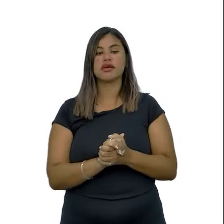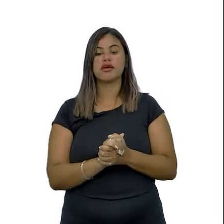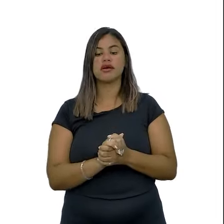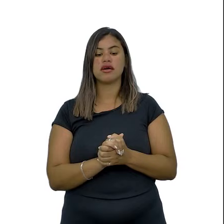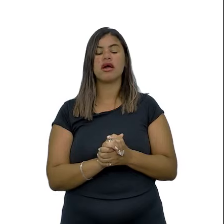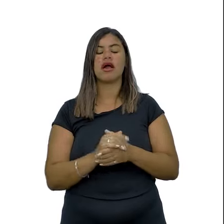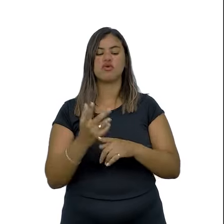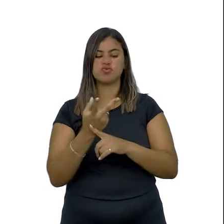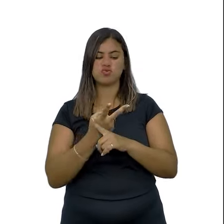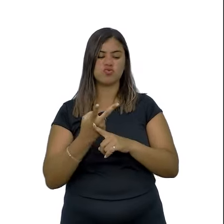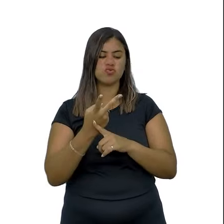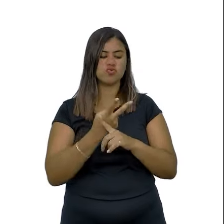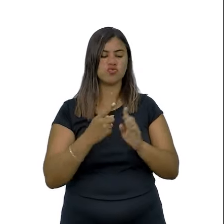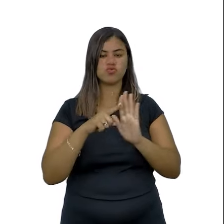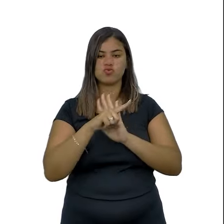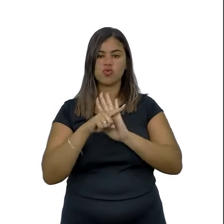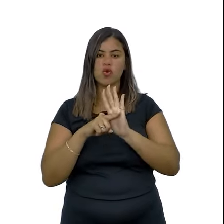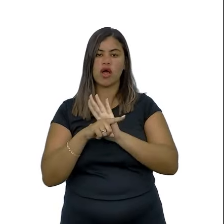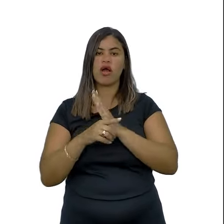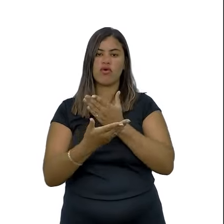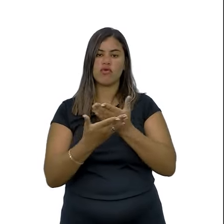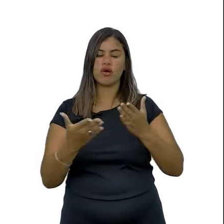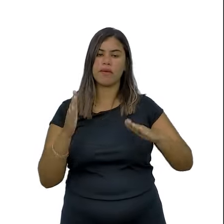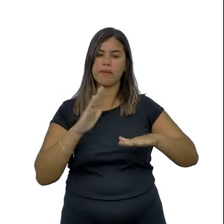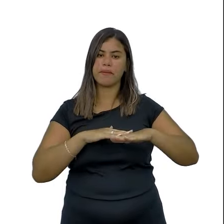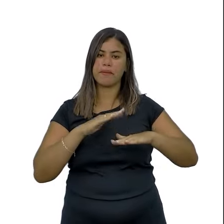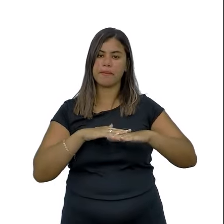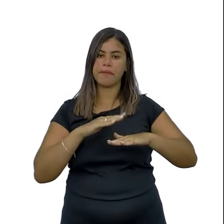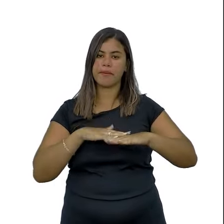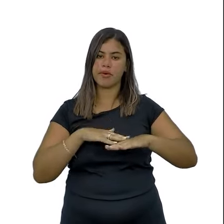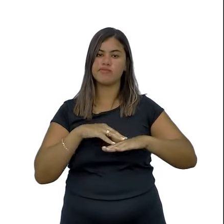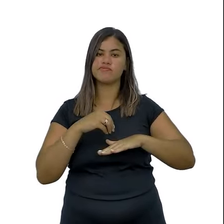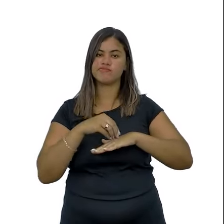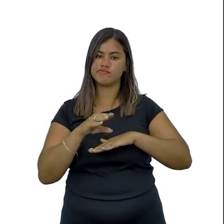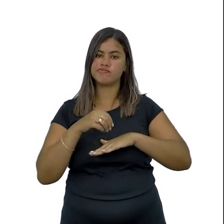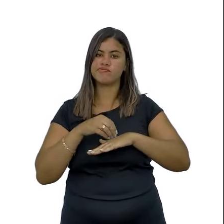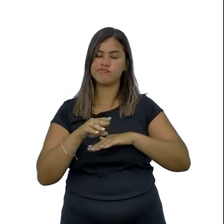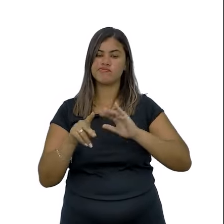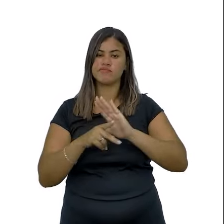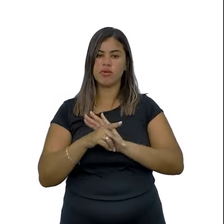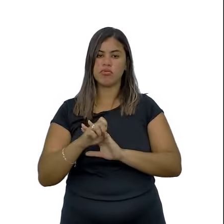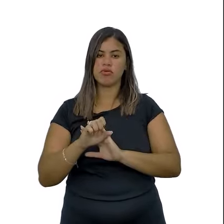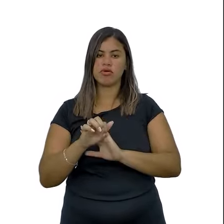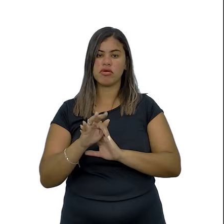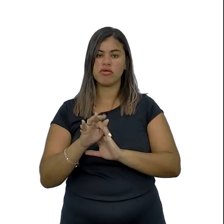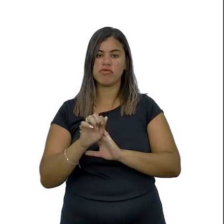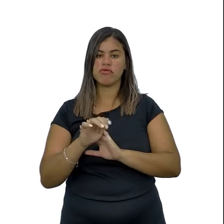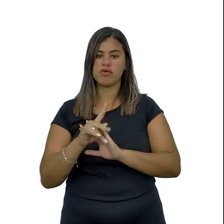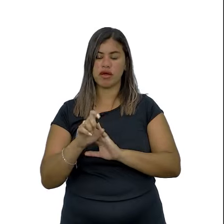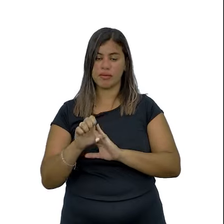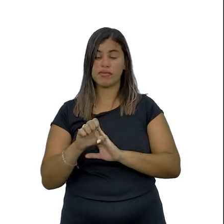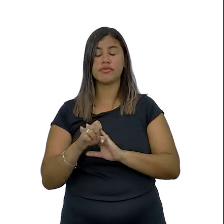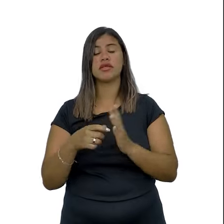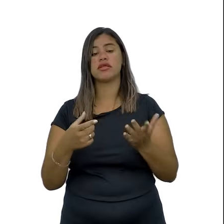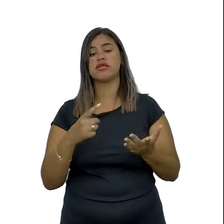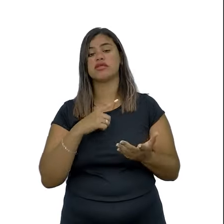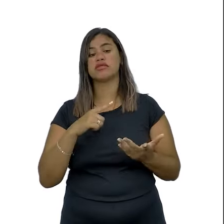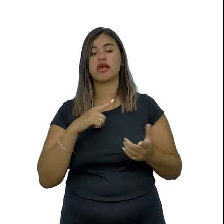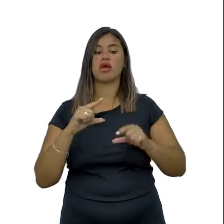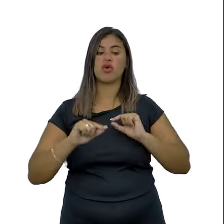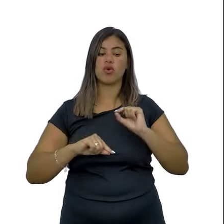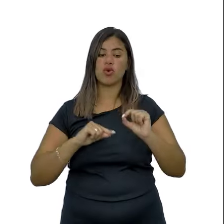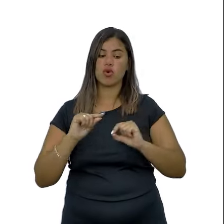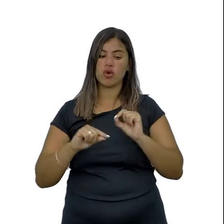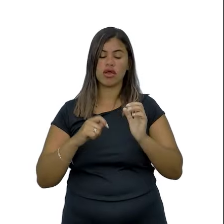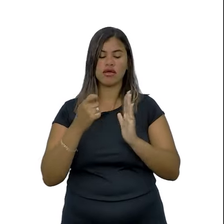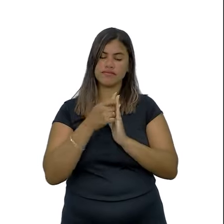das sondagens que vocês realizaram, que foram orientadas pela EFAP, tanto em relação à aquisição do sistema